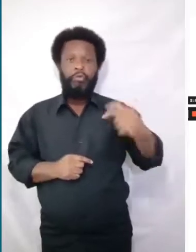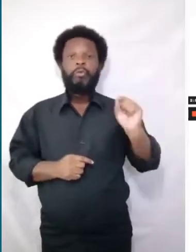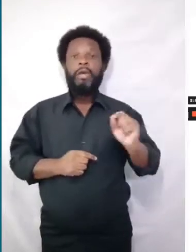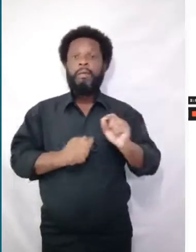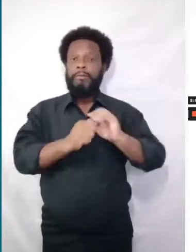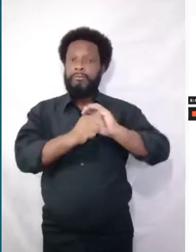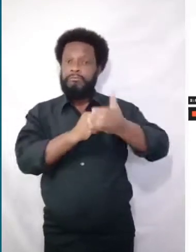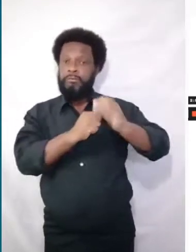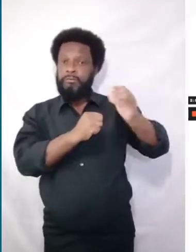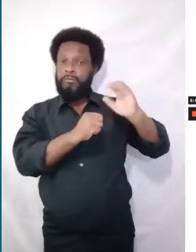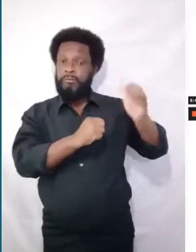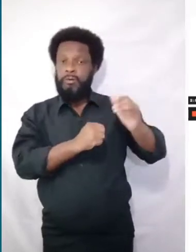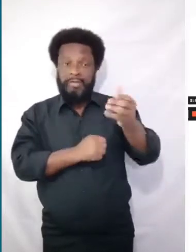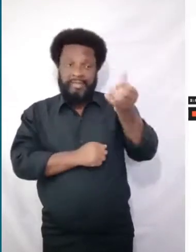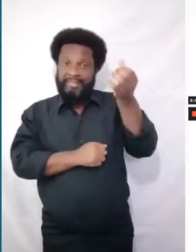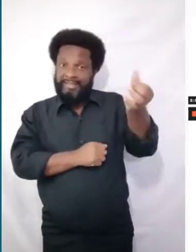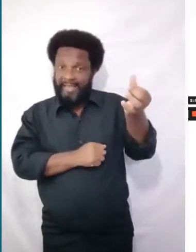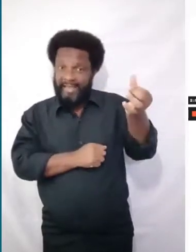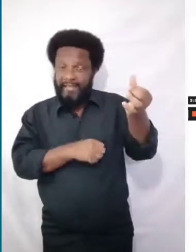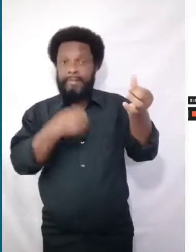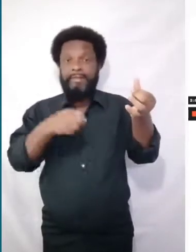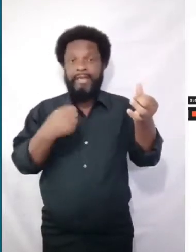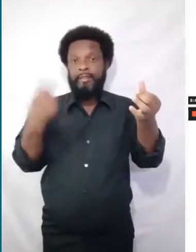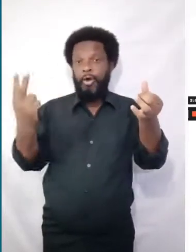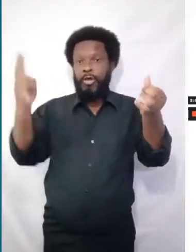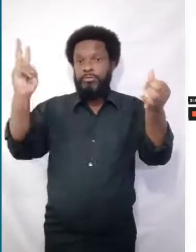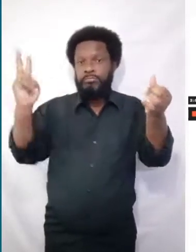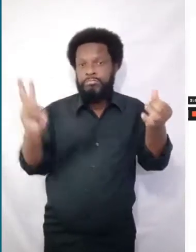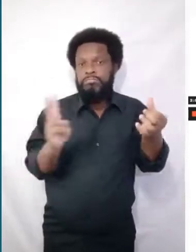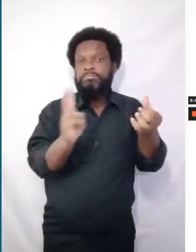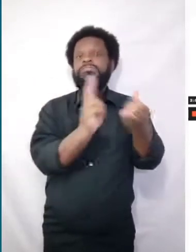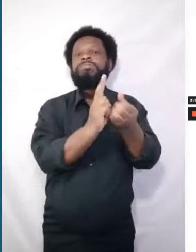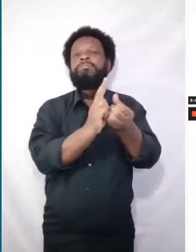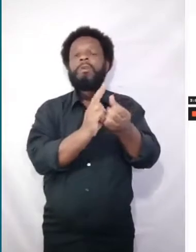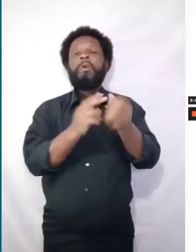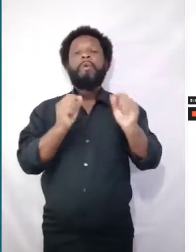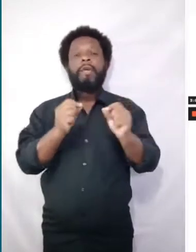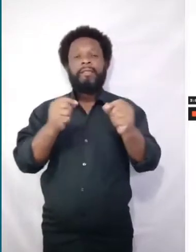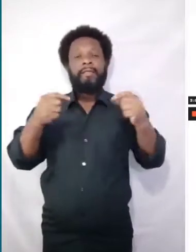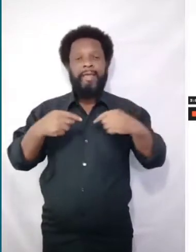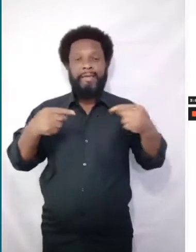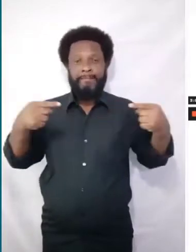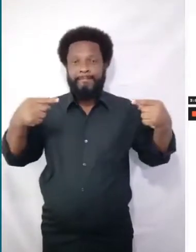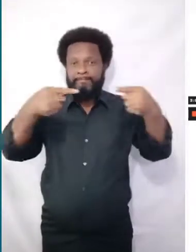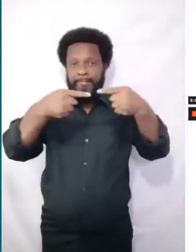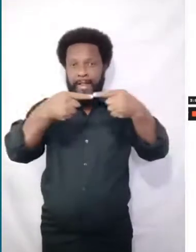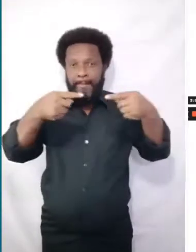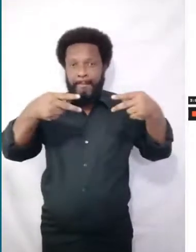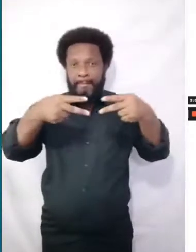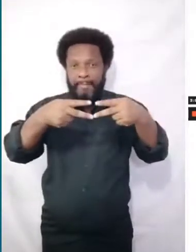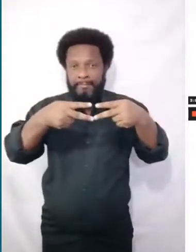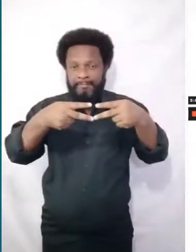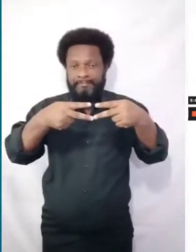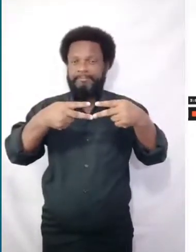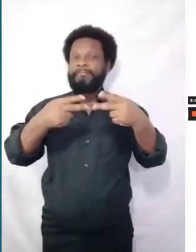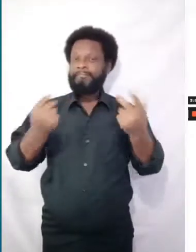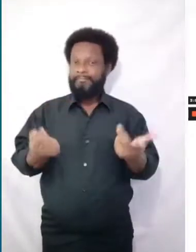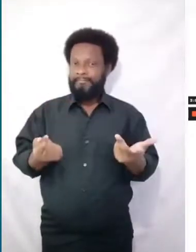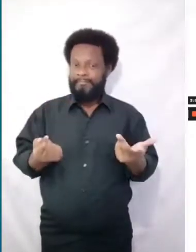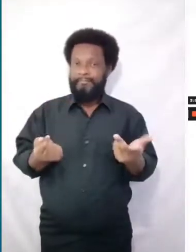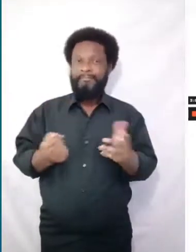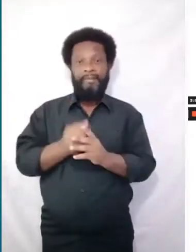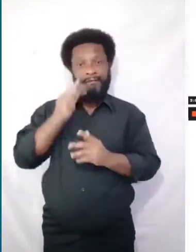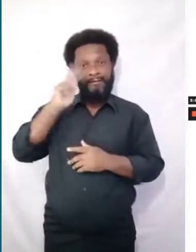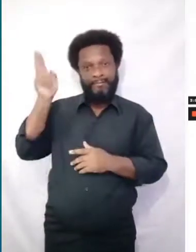O2. O, grupo 16, 6 elétrons na camada de valência, então o oxigênio precisa receber o quê? 2 elétrons. Então vai ser formada uma ligação dupla